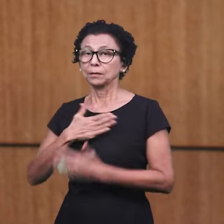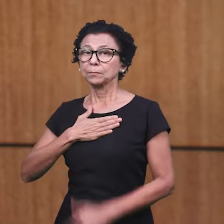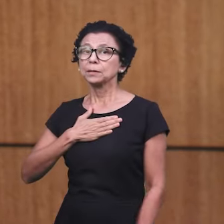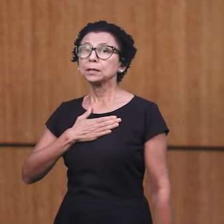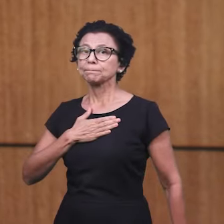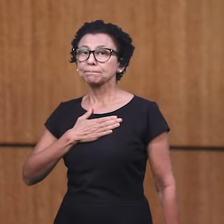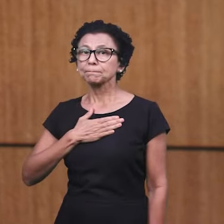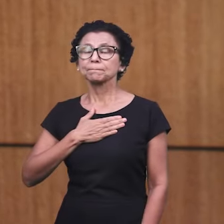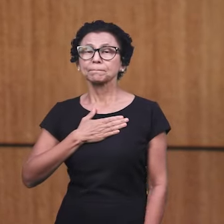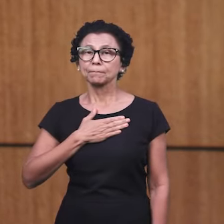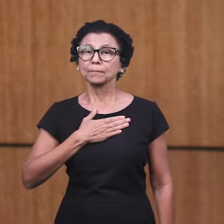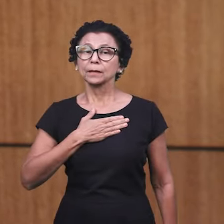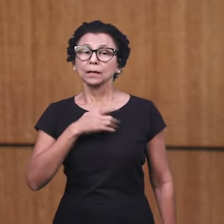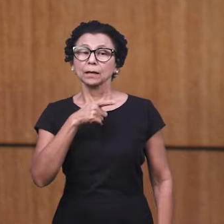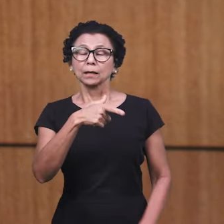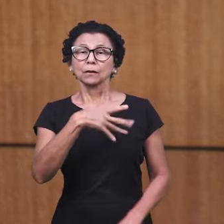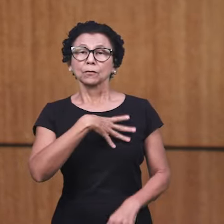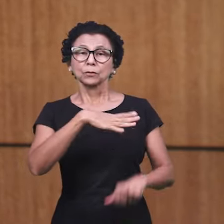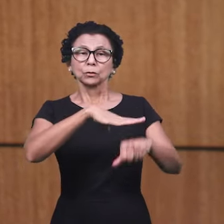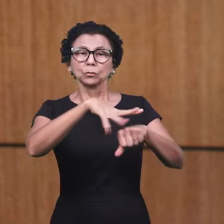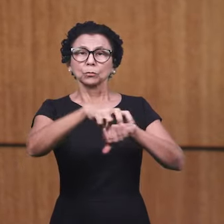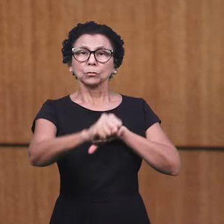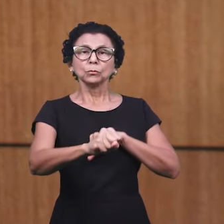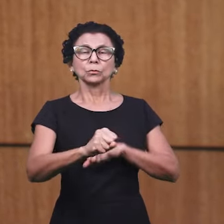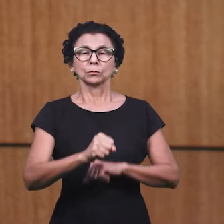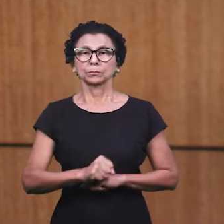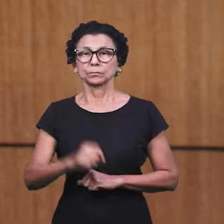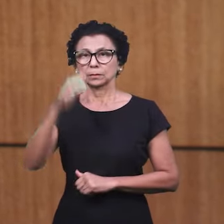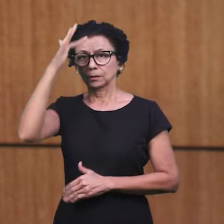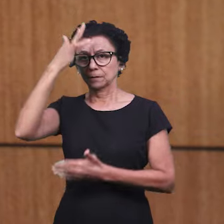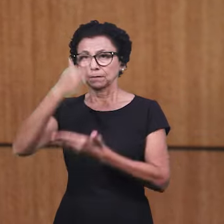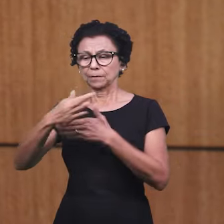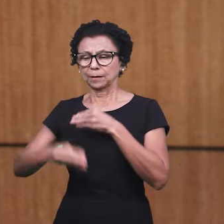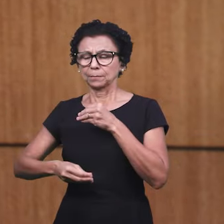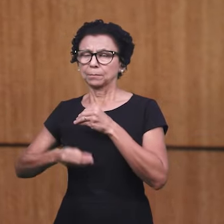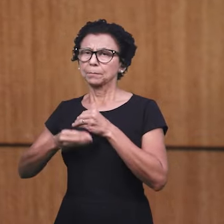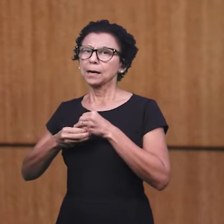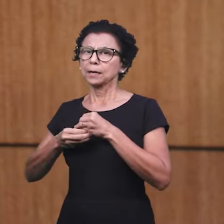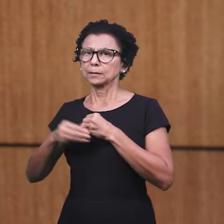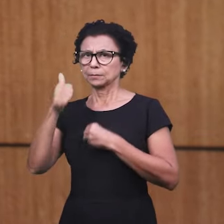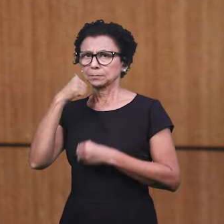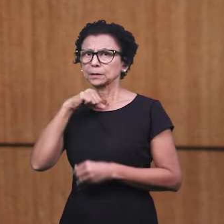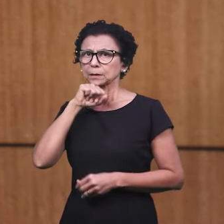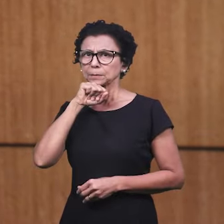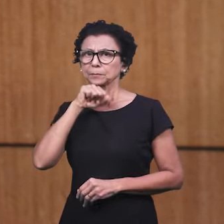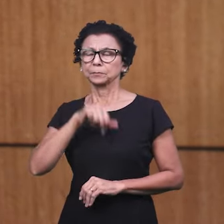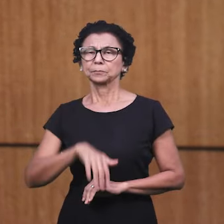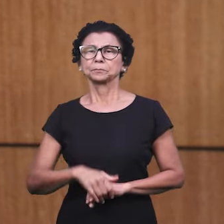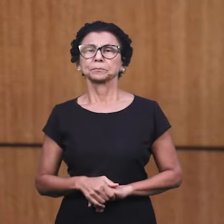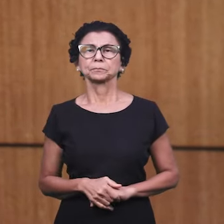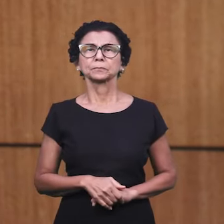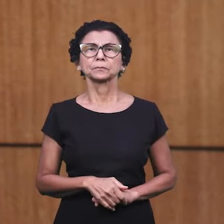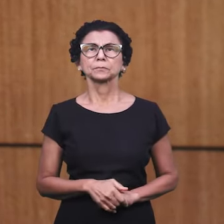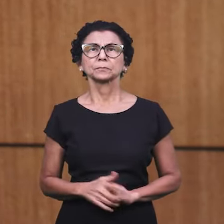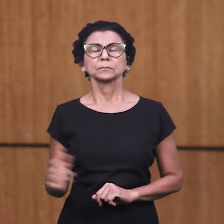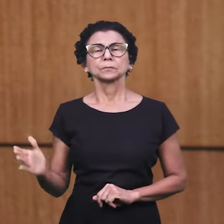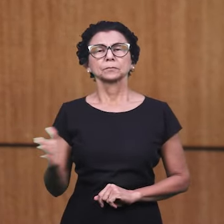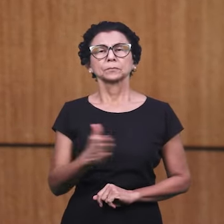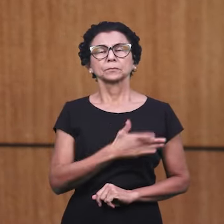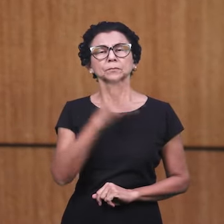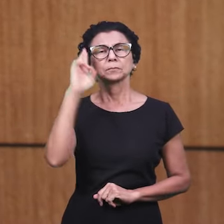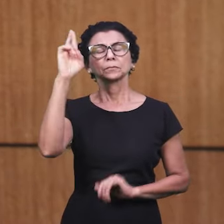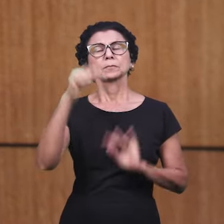de cura irá trazer uma bênção de fé ao coração dessa mulher para a honra e glória do nome do Senhor. O Senhor Deus também